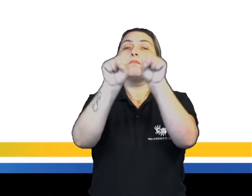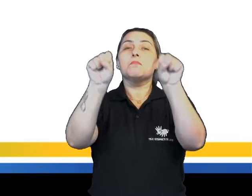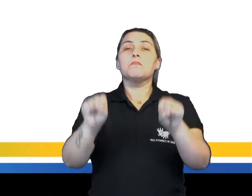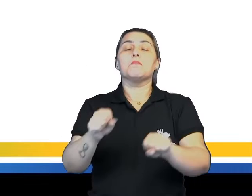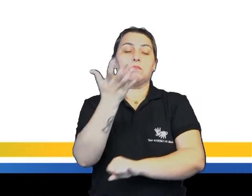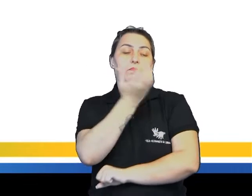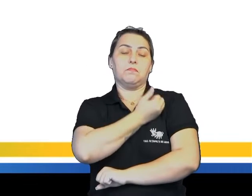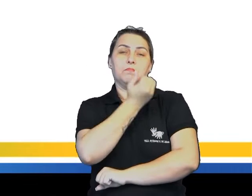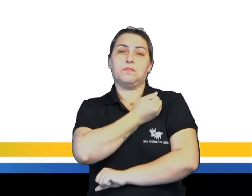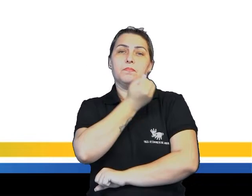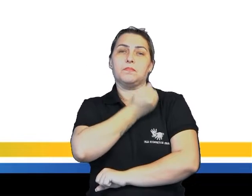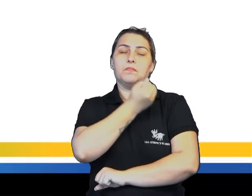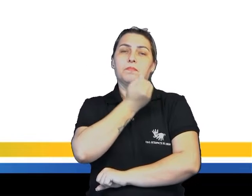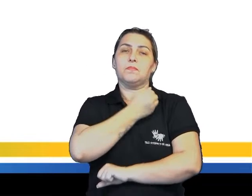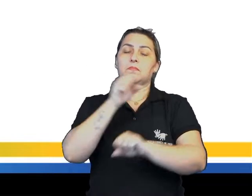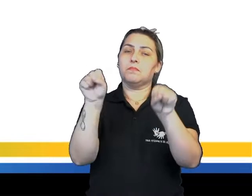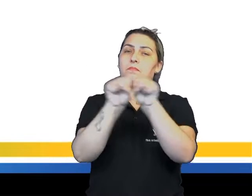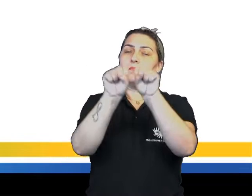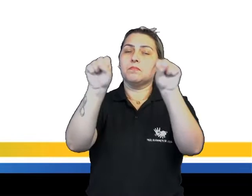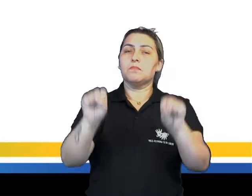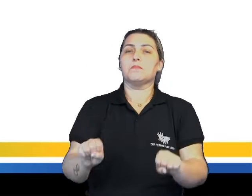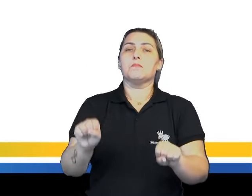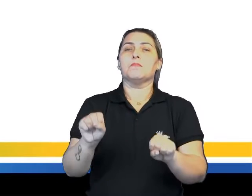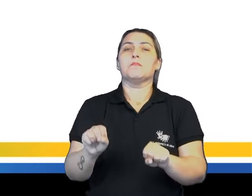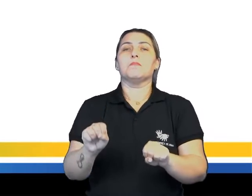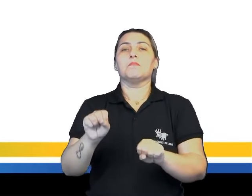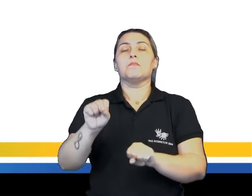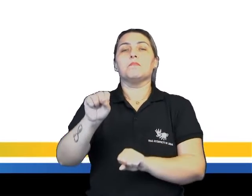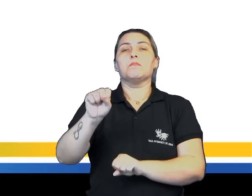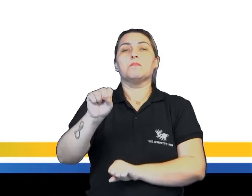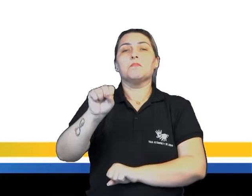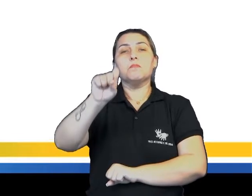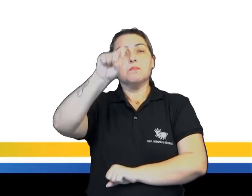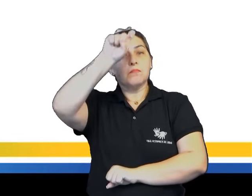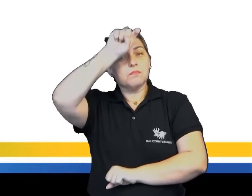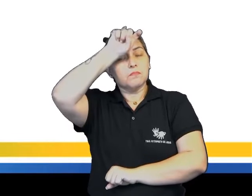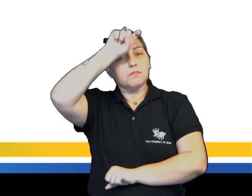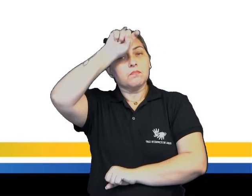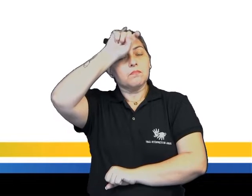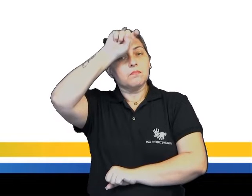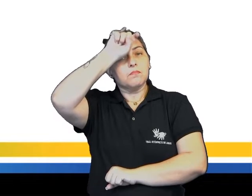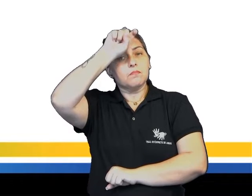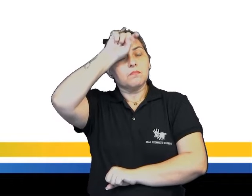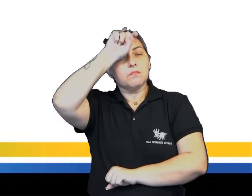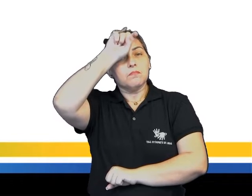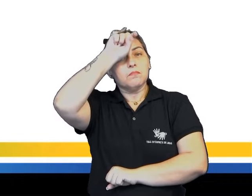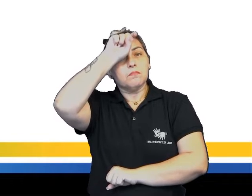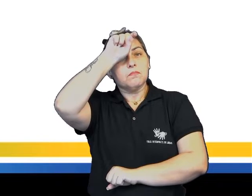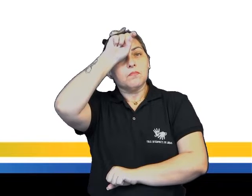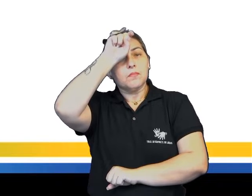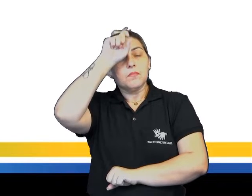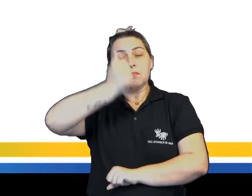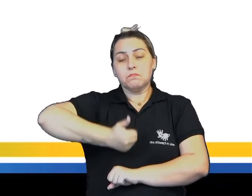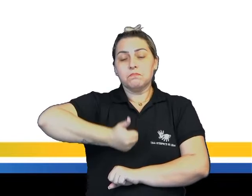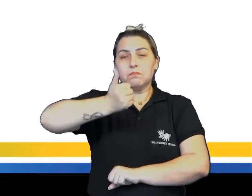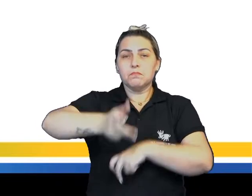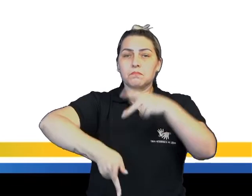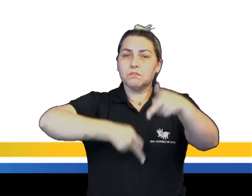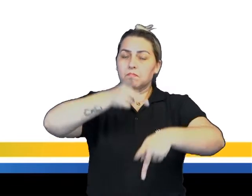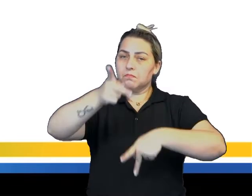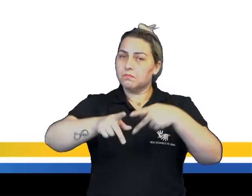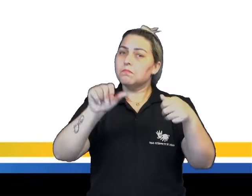de numeração aí é o sistema de numeração egípcio. Eles foram os primeiros povos a criar esse sistema de